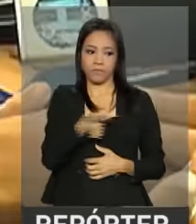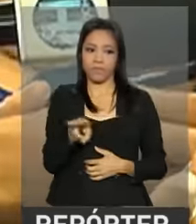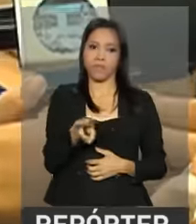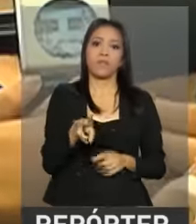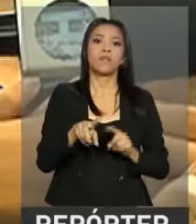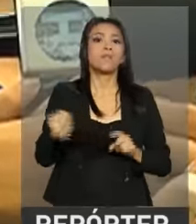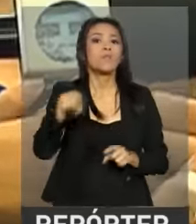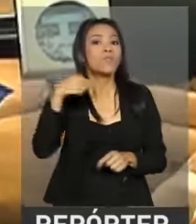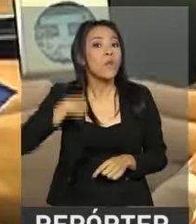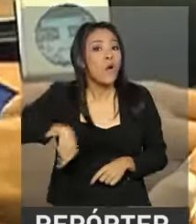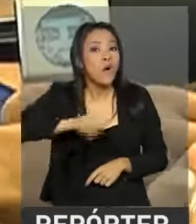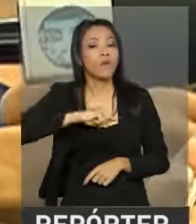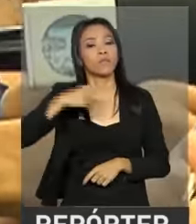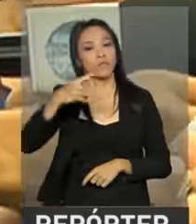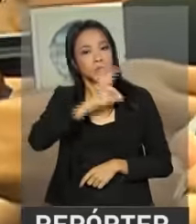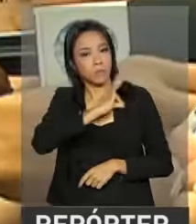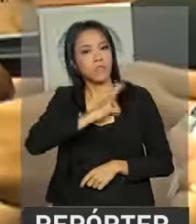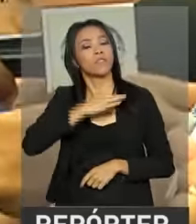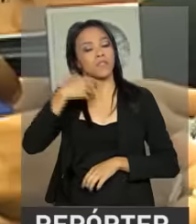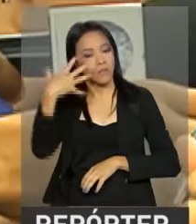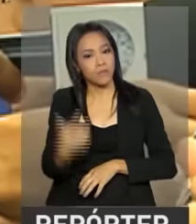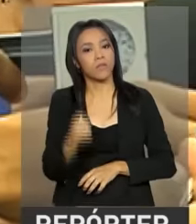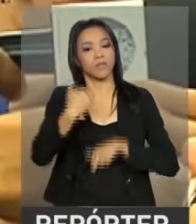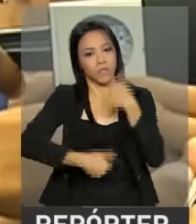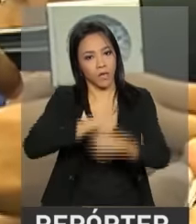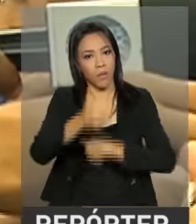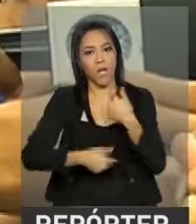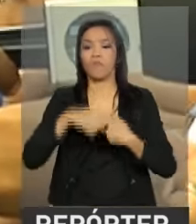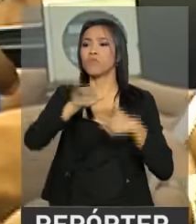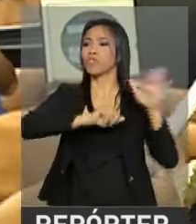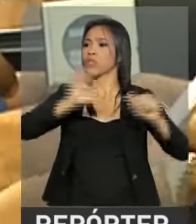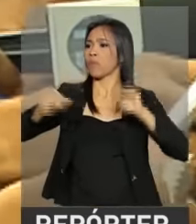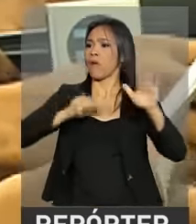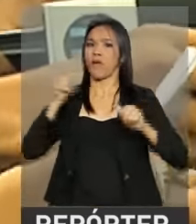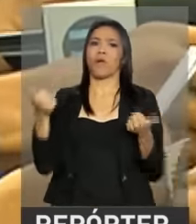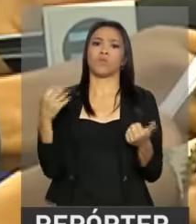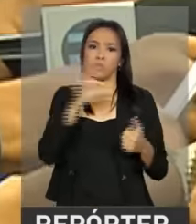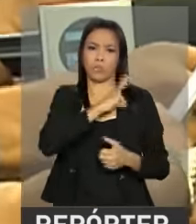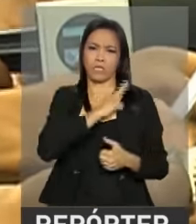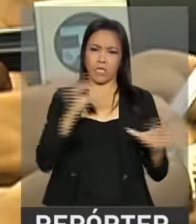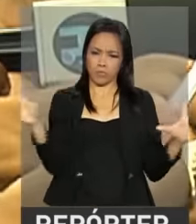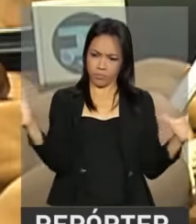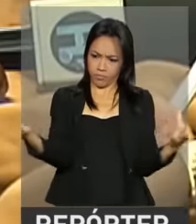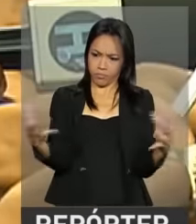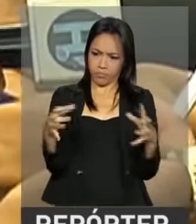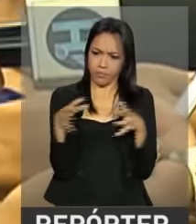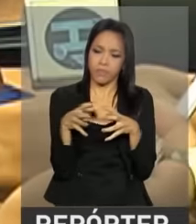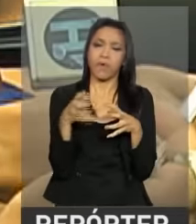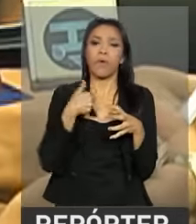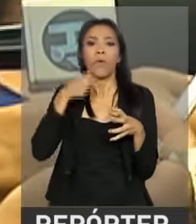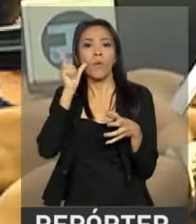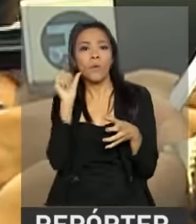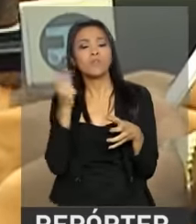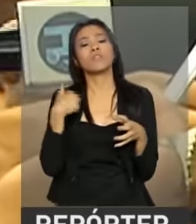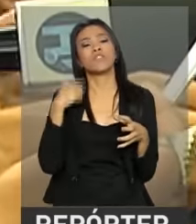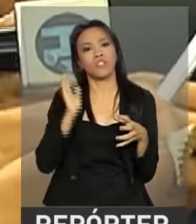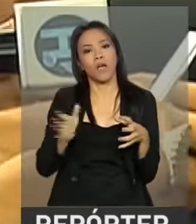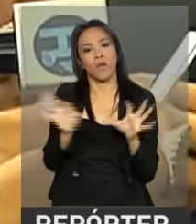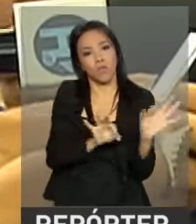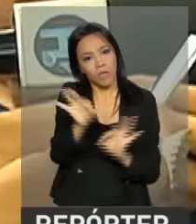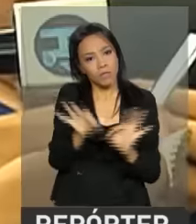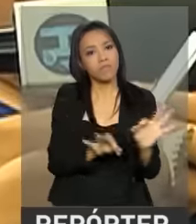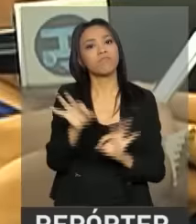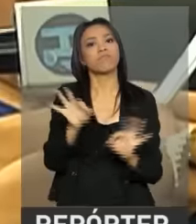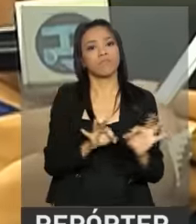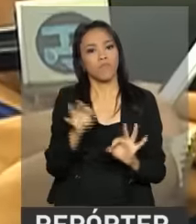trabalhando todos os policiais foram chamados das suas folgas Ontem nós Já começamos a recuperar eu tenho certeza que nós vamos